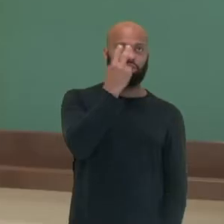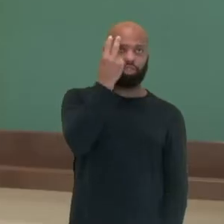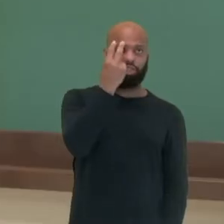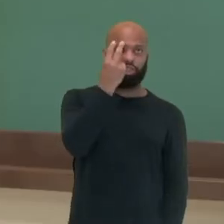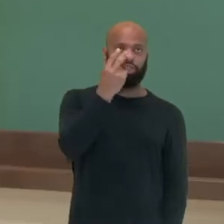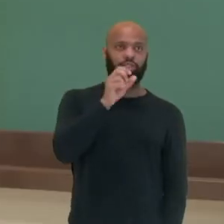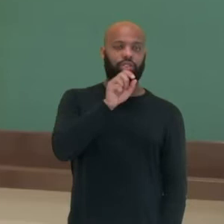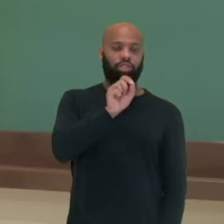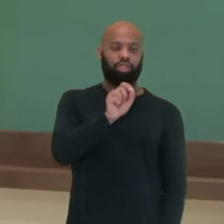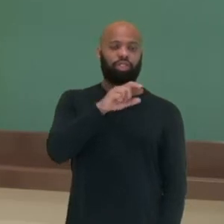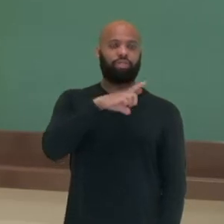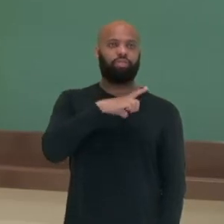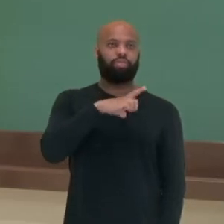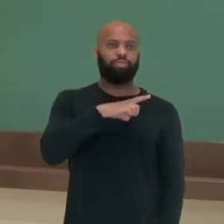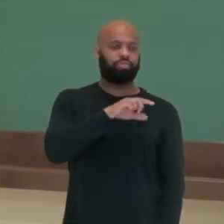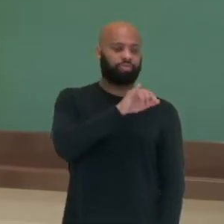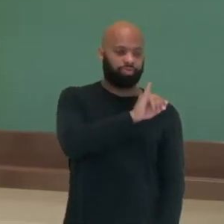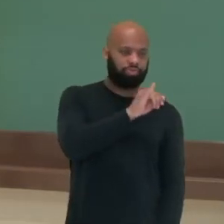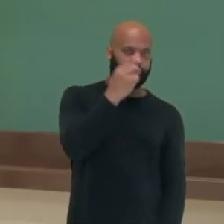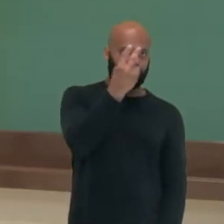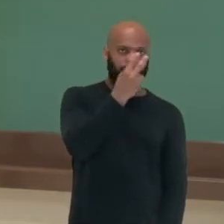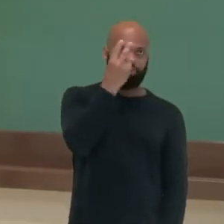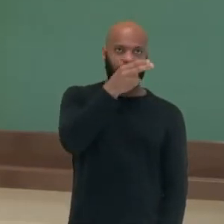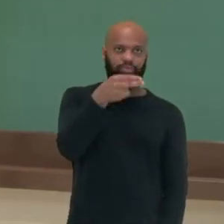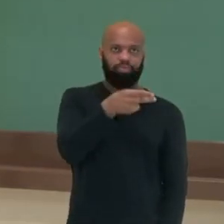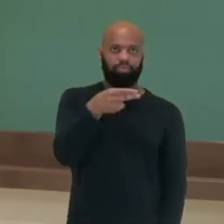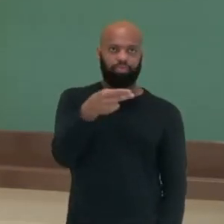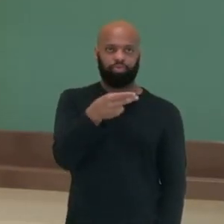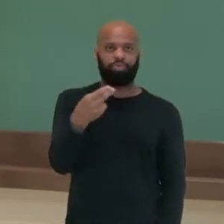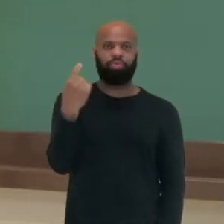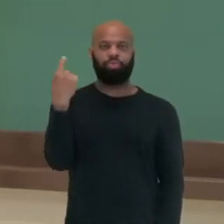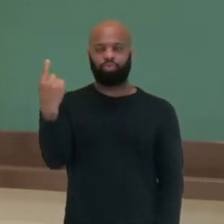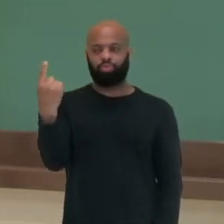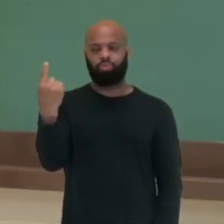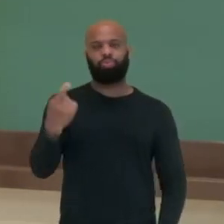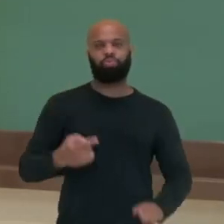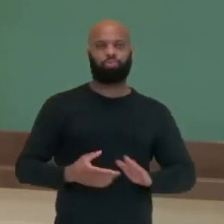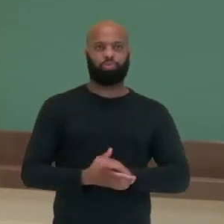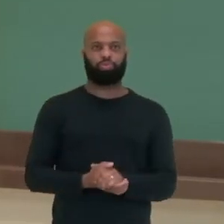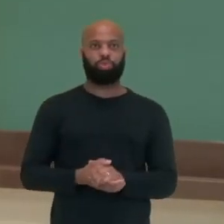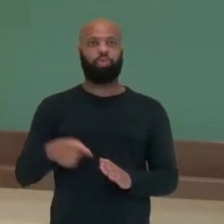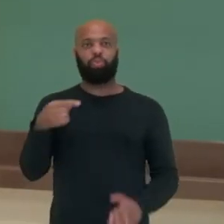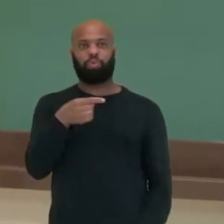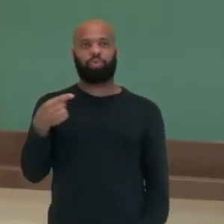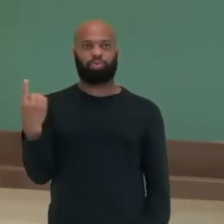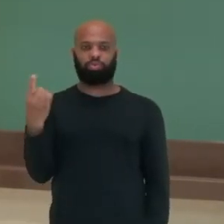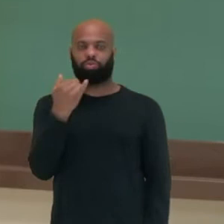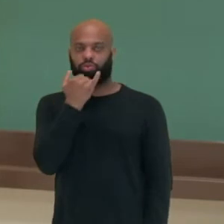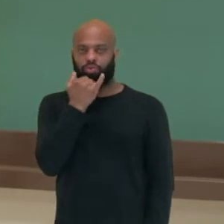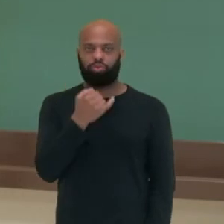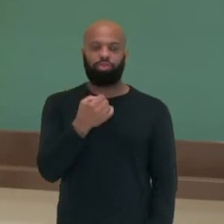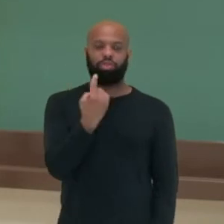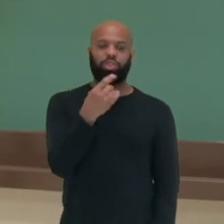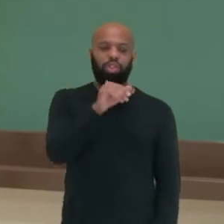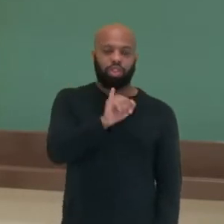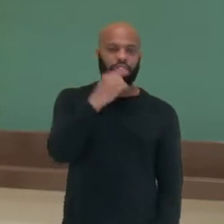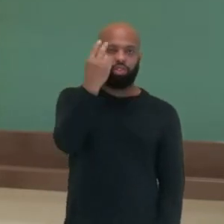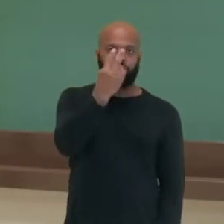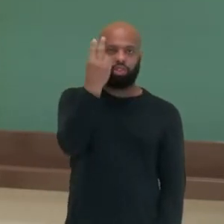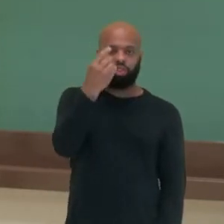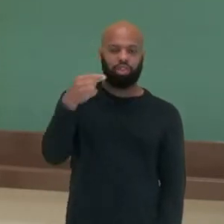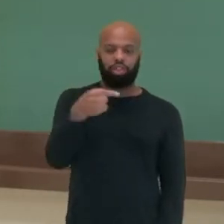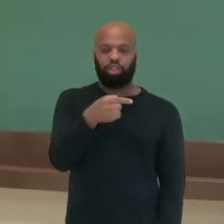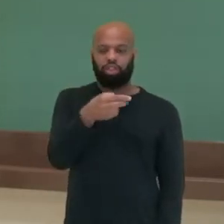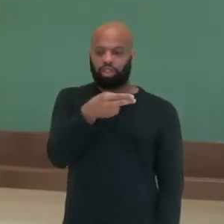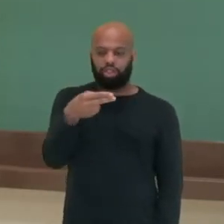eu elevo os dois membros ao quadrado, I ao quadrado vai ser igual a menos 1. Essas são informações importantes